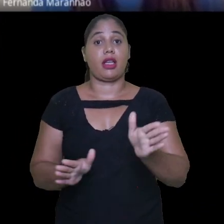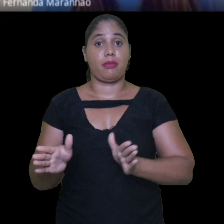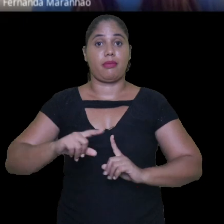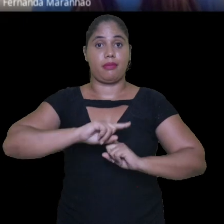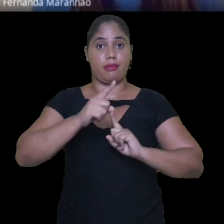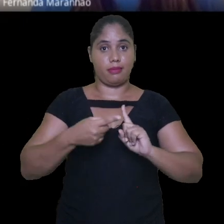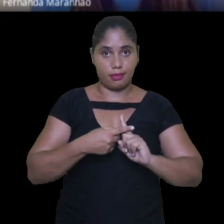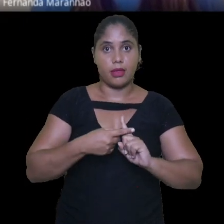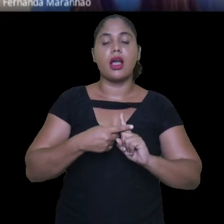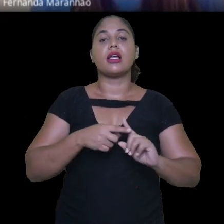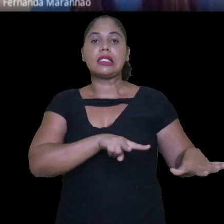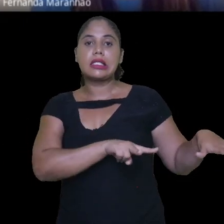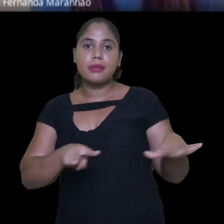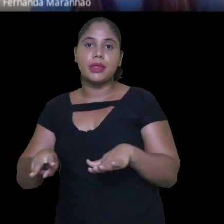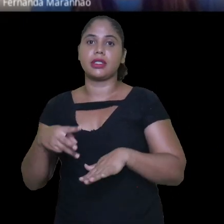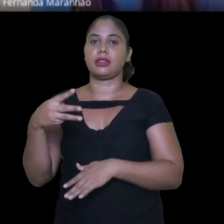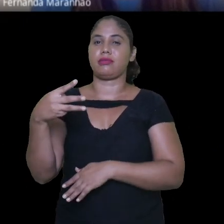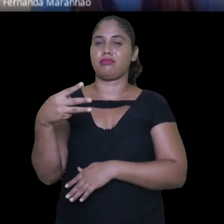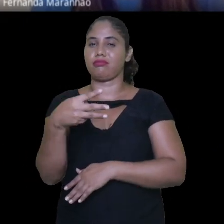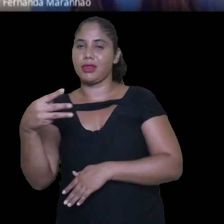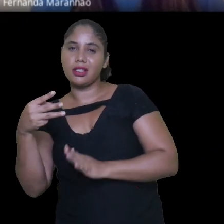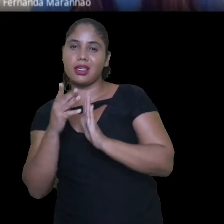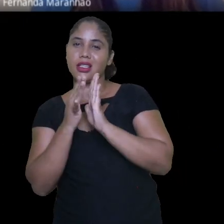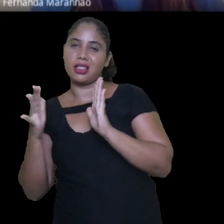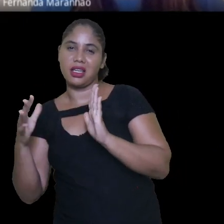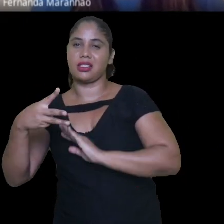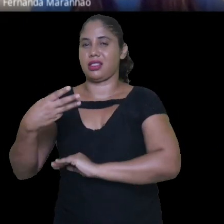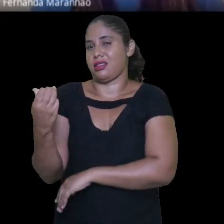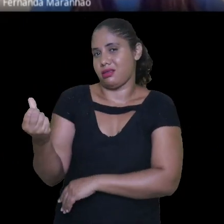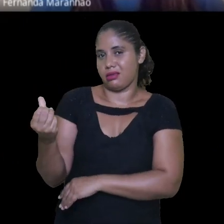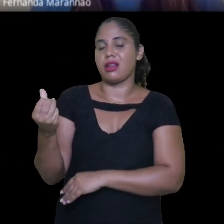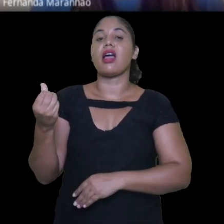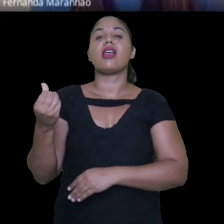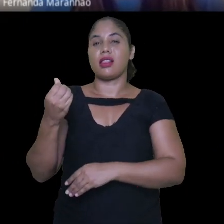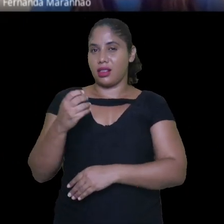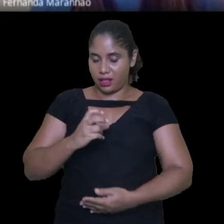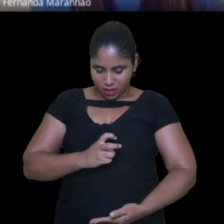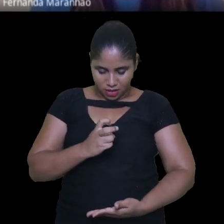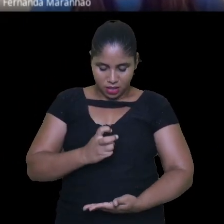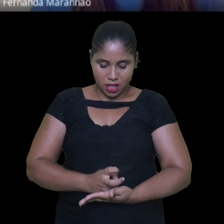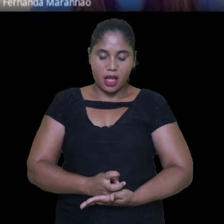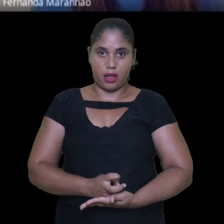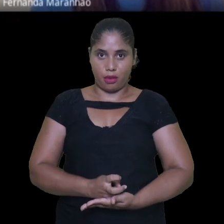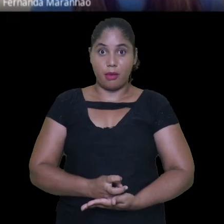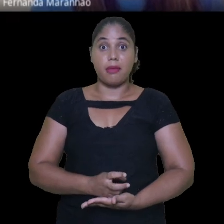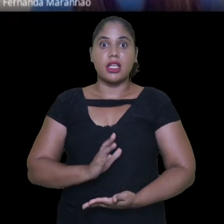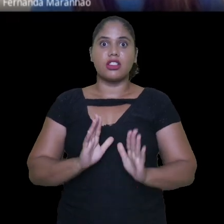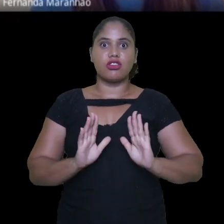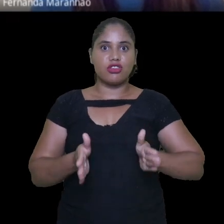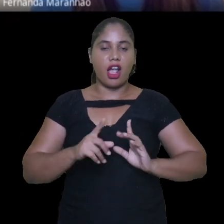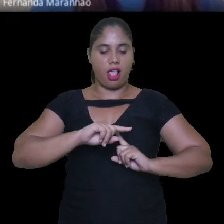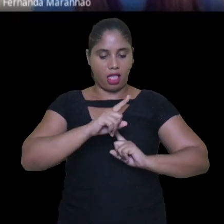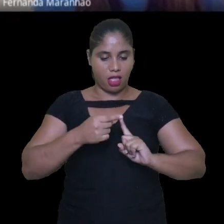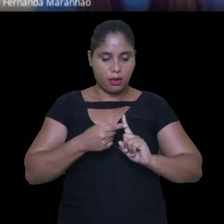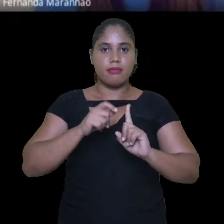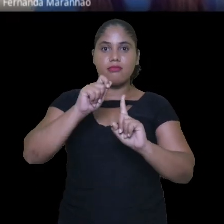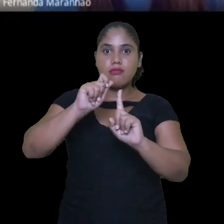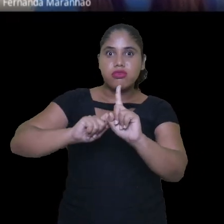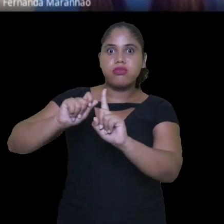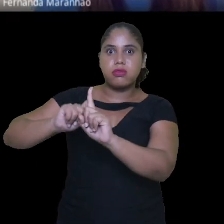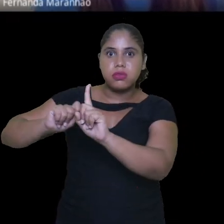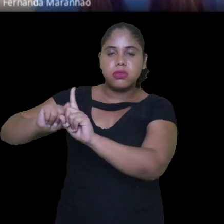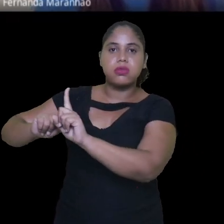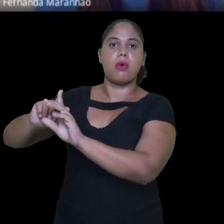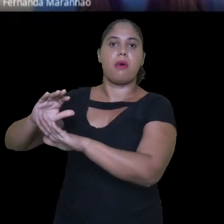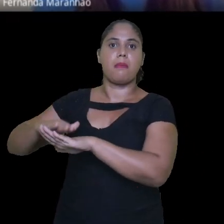peso, então não se espera usualmente que se altere completamente o seu ambiente intrauterino hemodinâmico até a alteração do